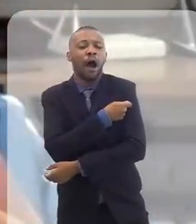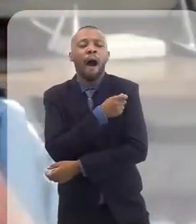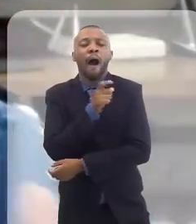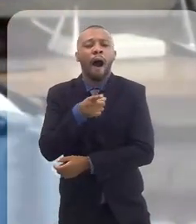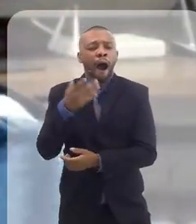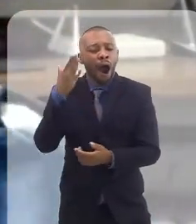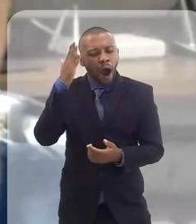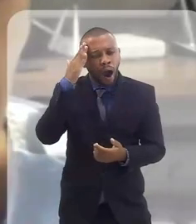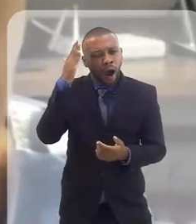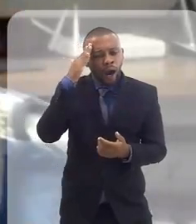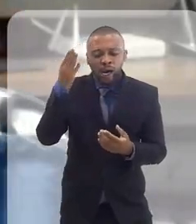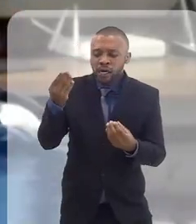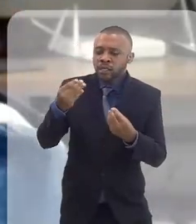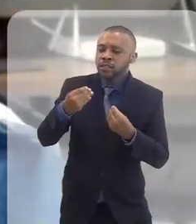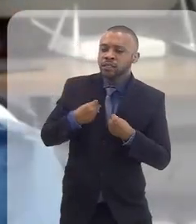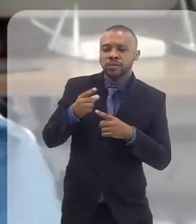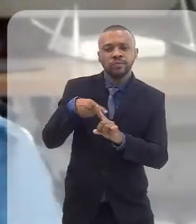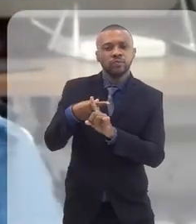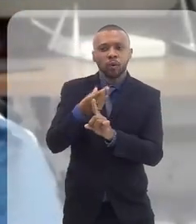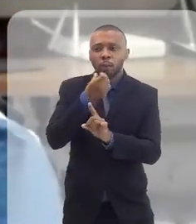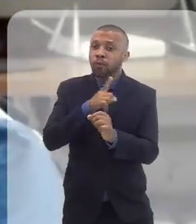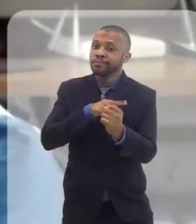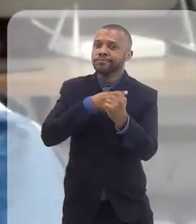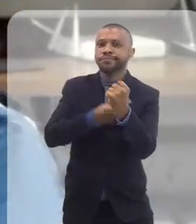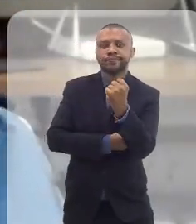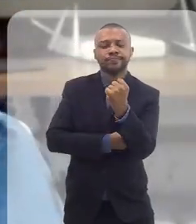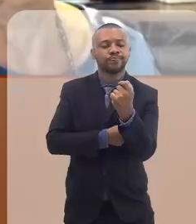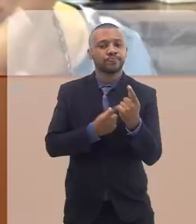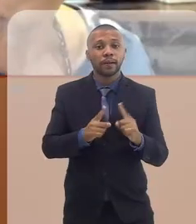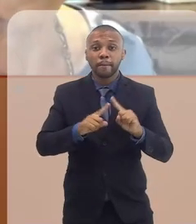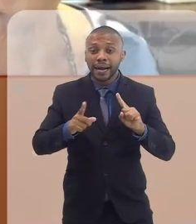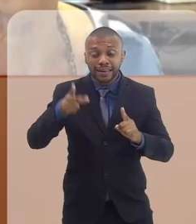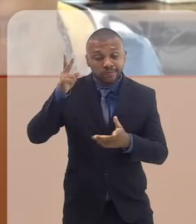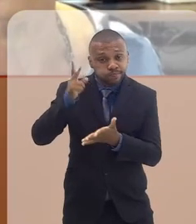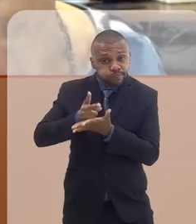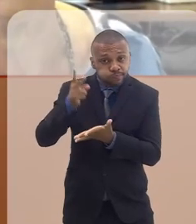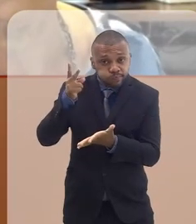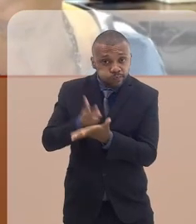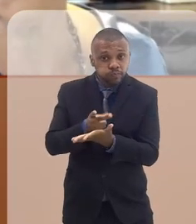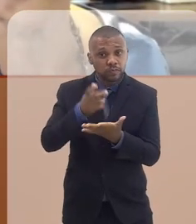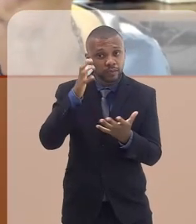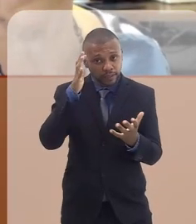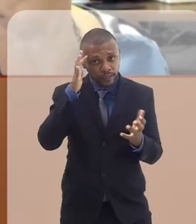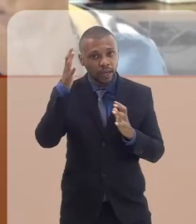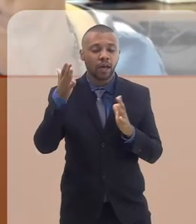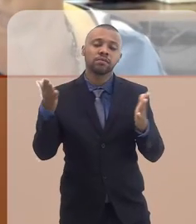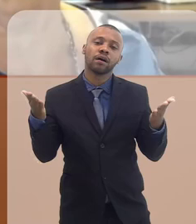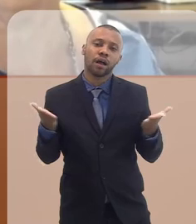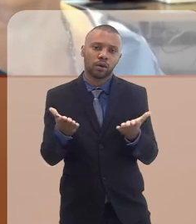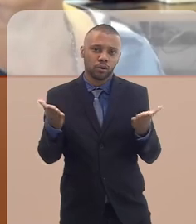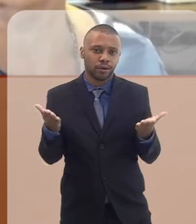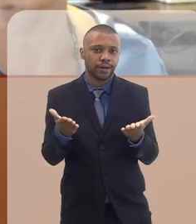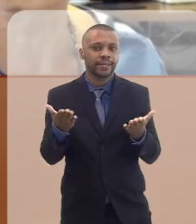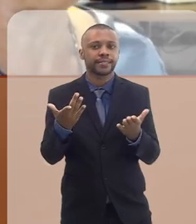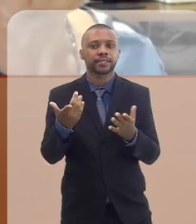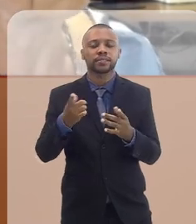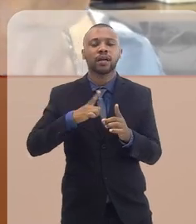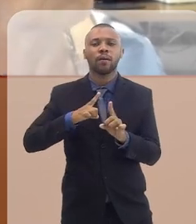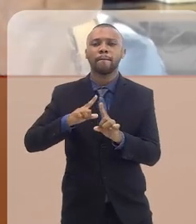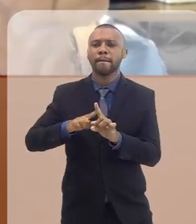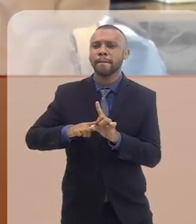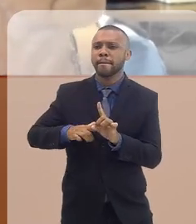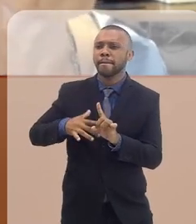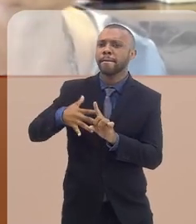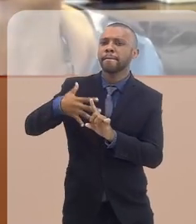vacina, ele sabe o bem que faz. Mas, ainda assim, neste caso agora,